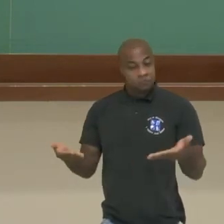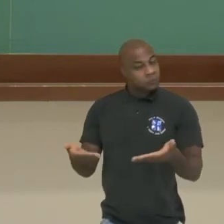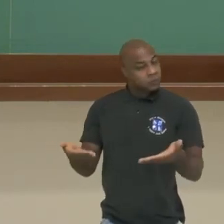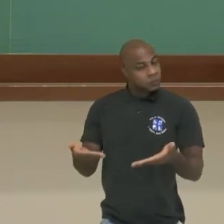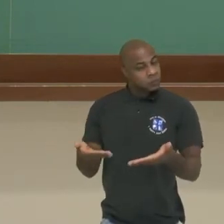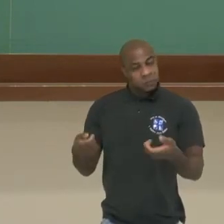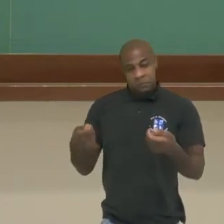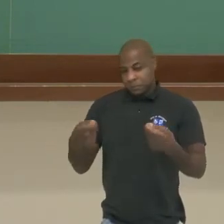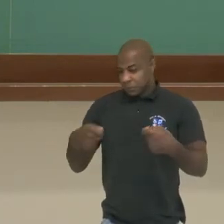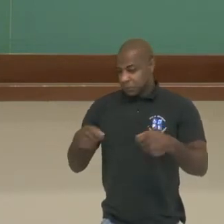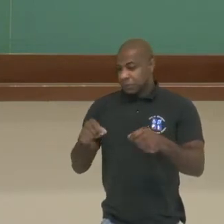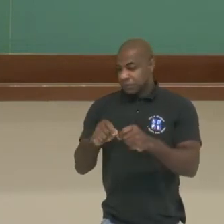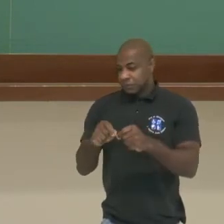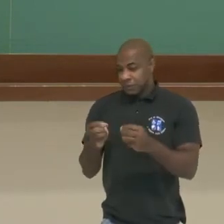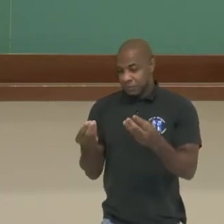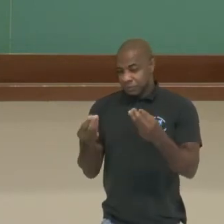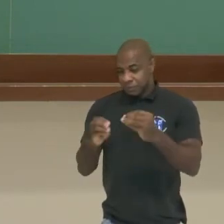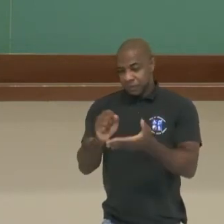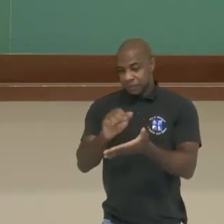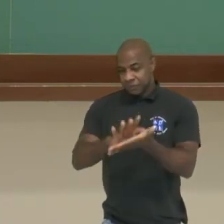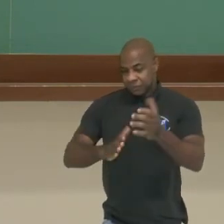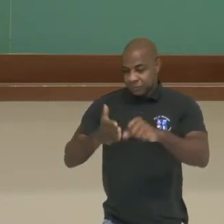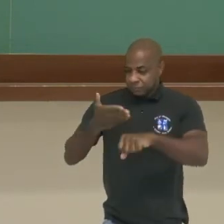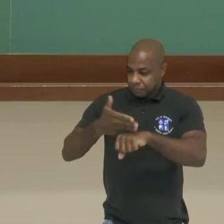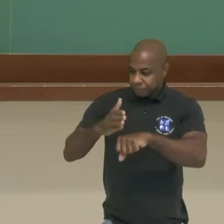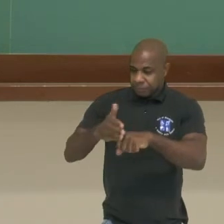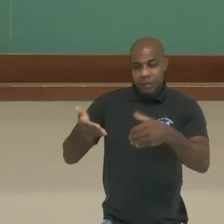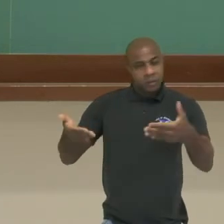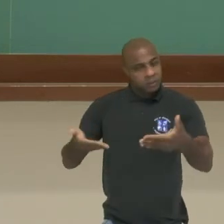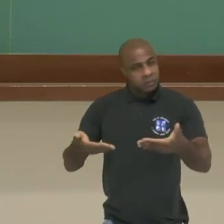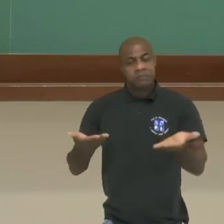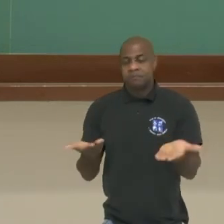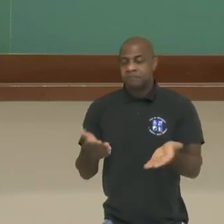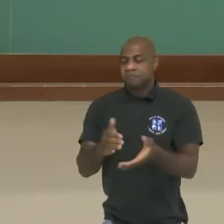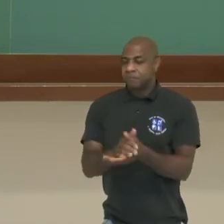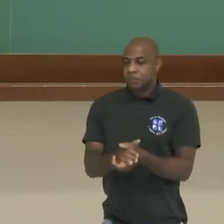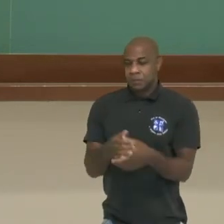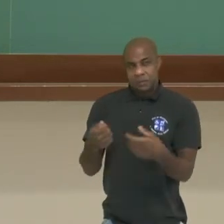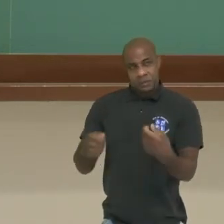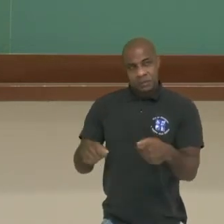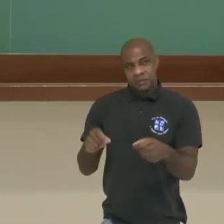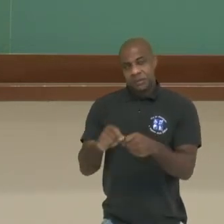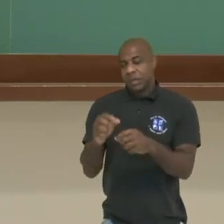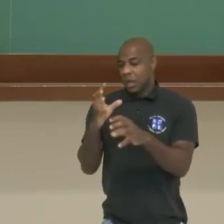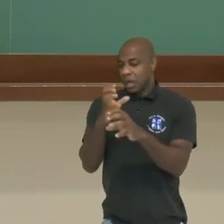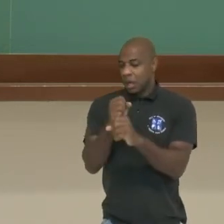precisaram aplicar nesse exercício, né? Então eu quis saber o coeficiente angular